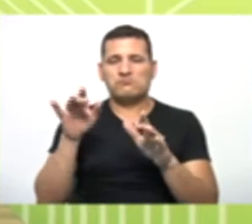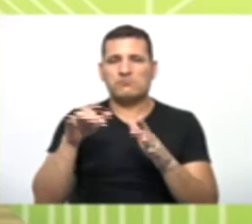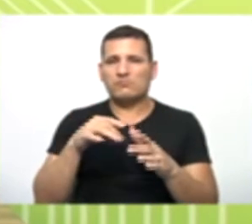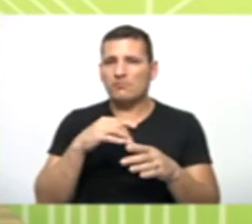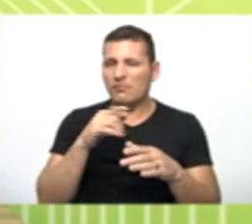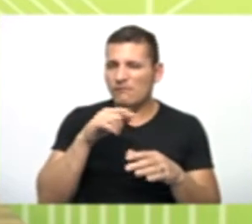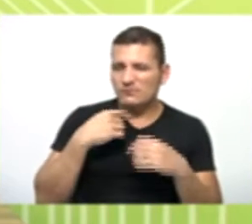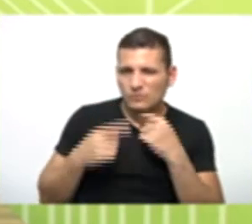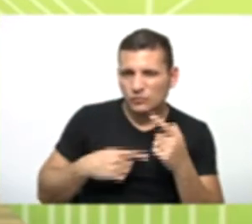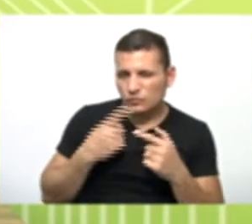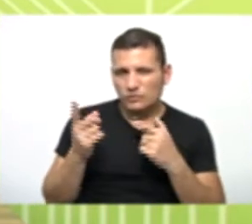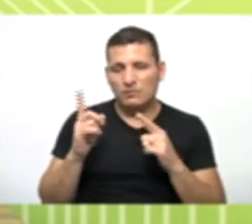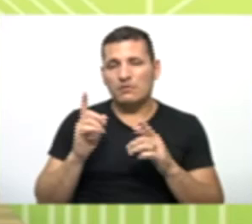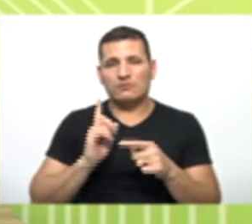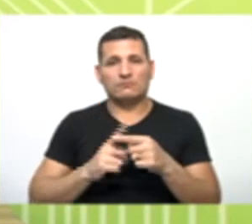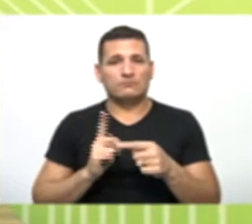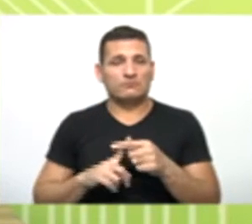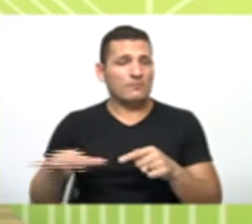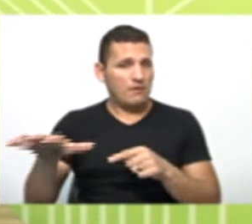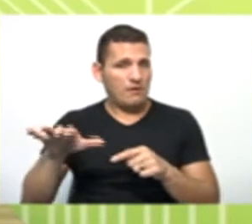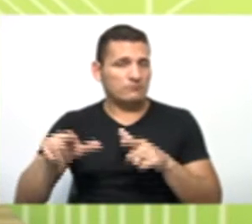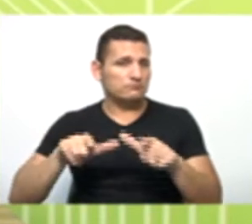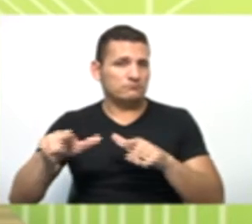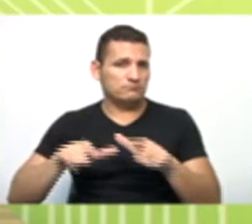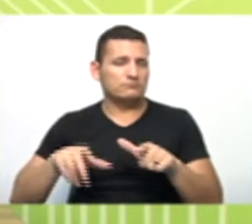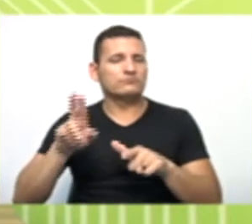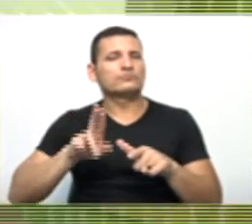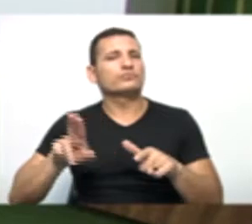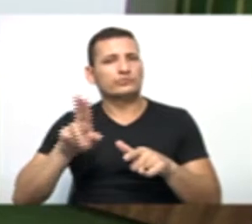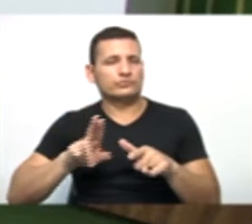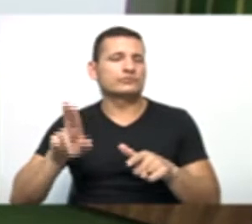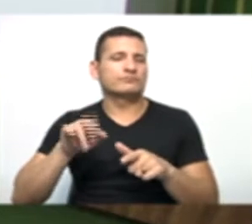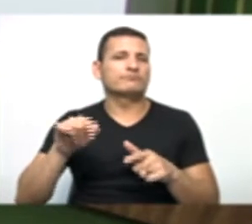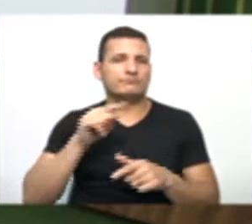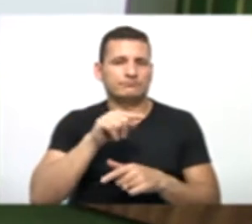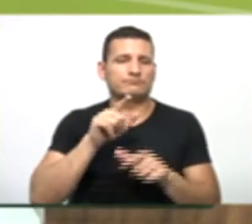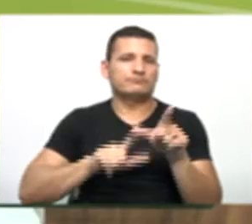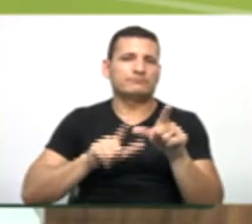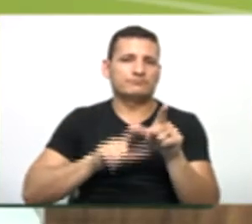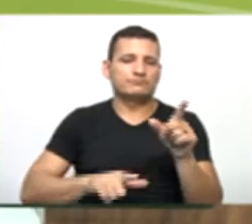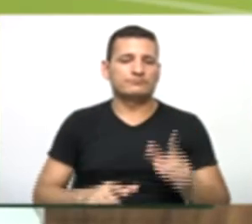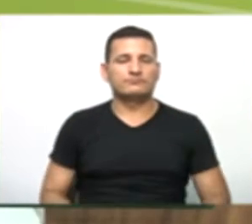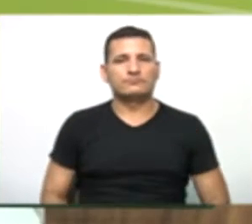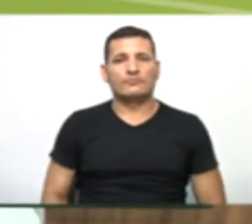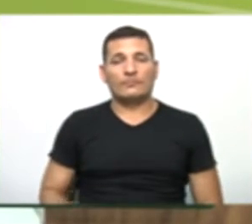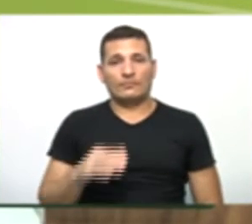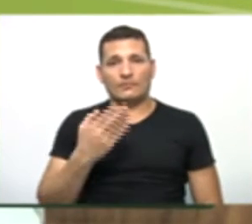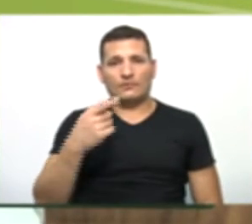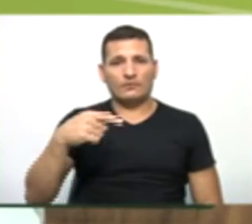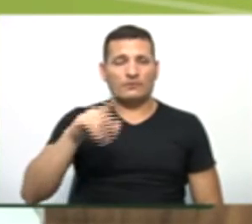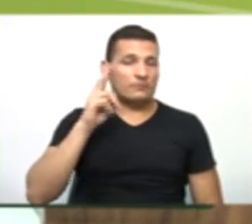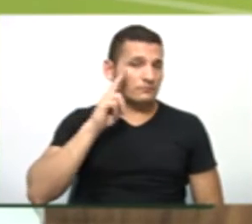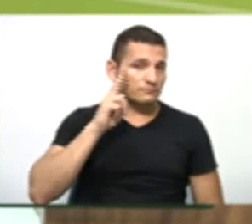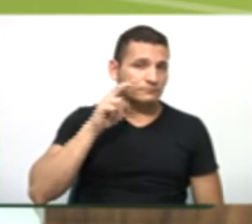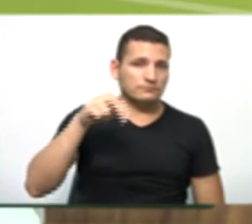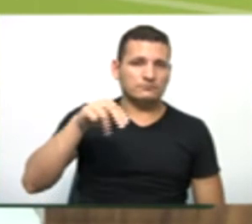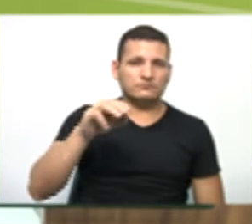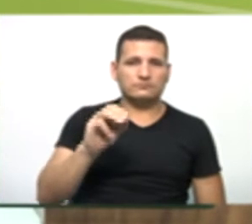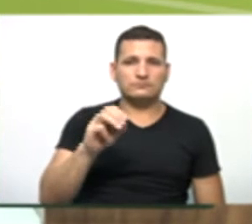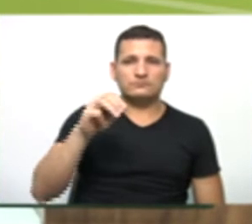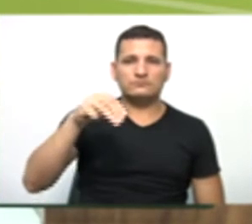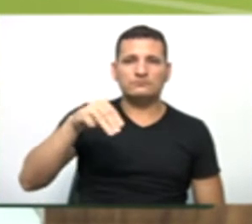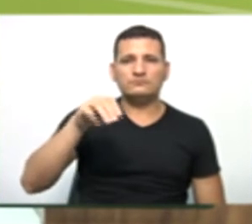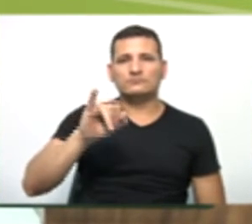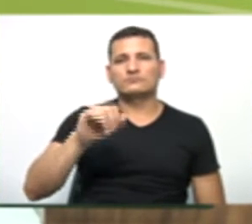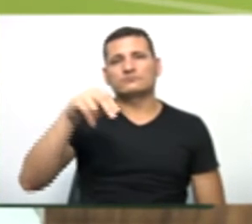porque o mercado utiliza essas letras, né, Rafael? Essa nomenclatura. Então, sempre lembrando que o valor nominal, a palavra nominal vem de nome,